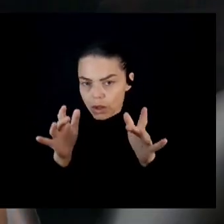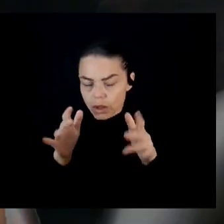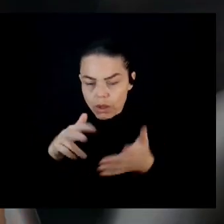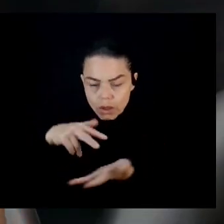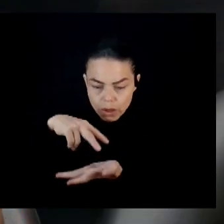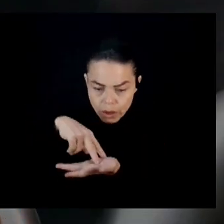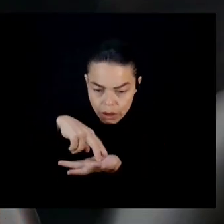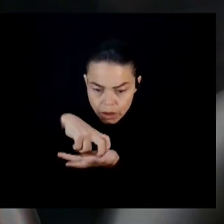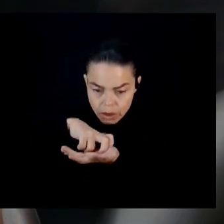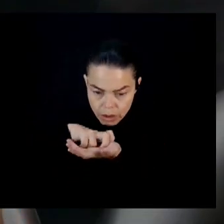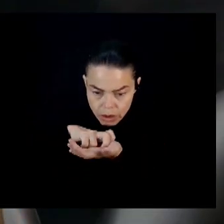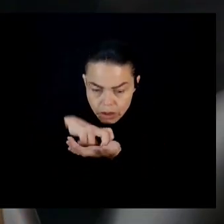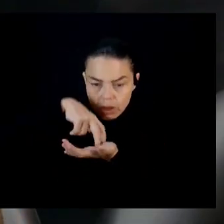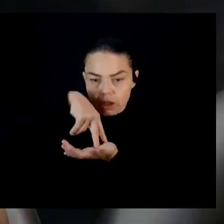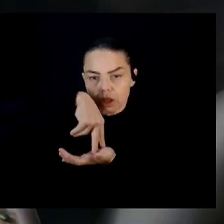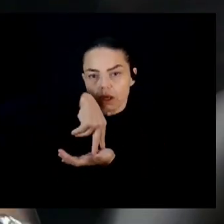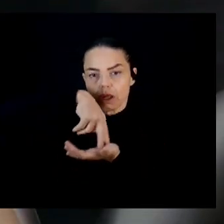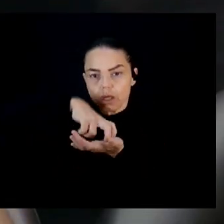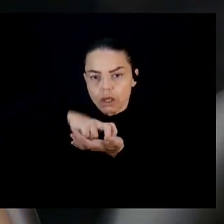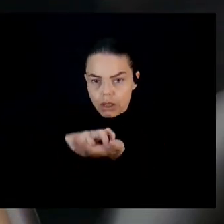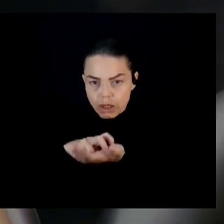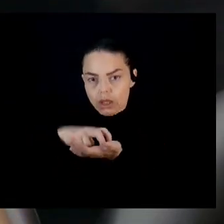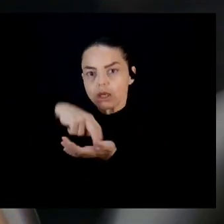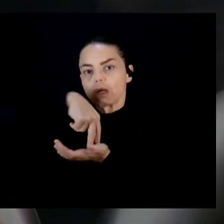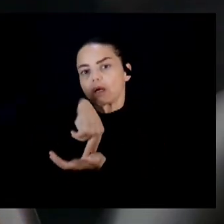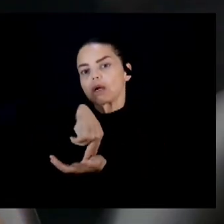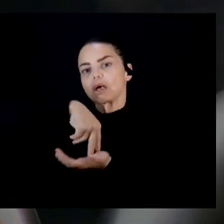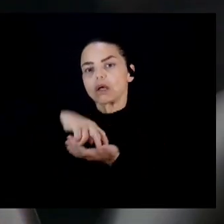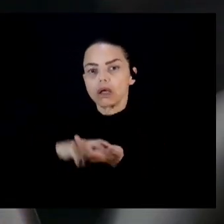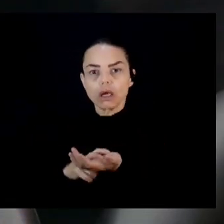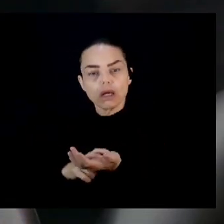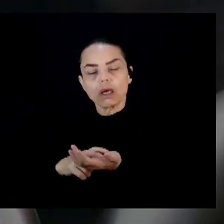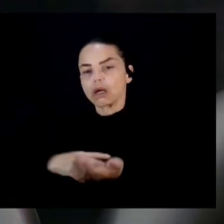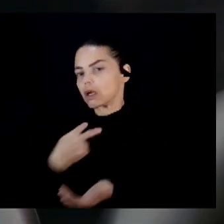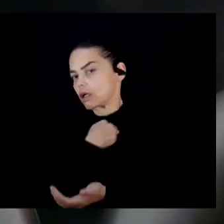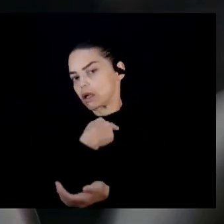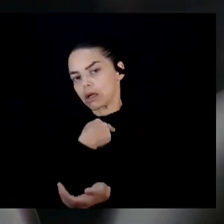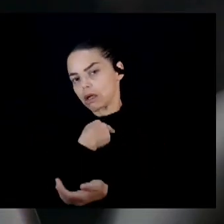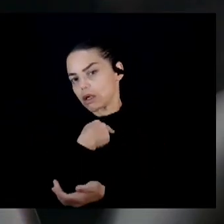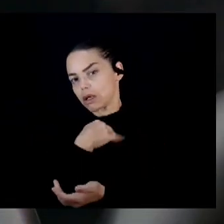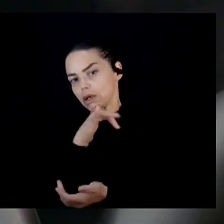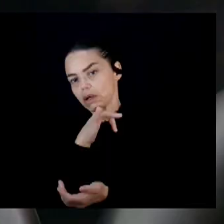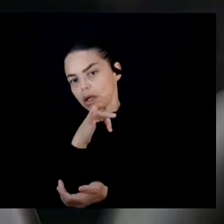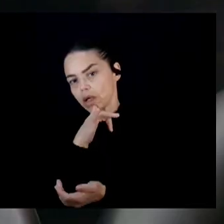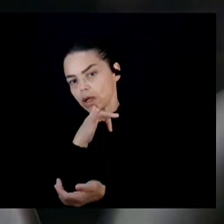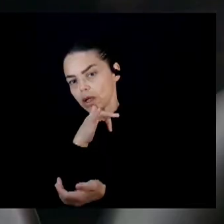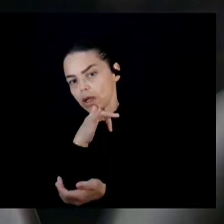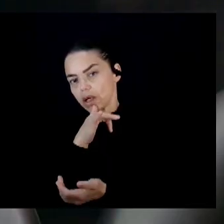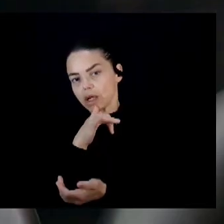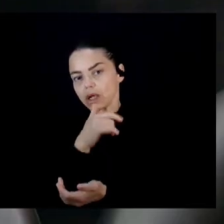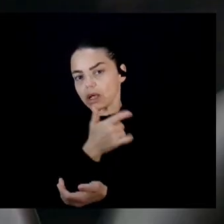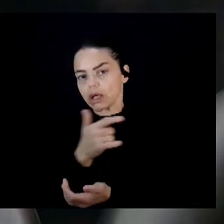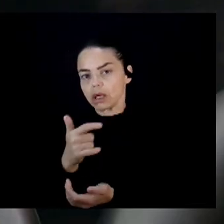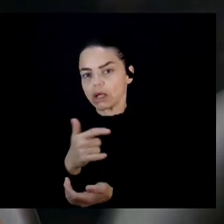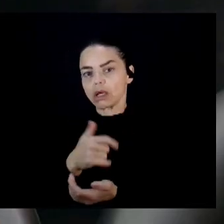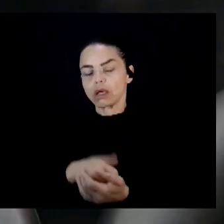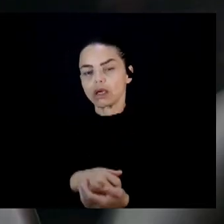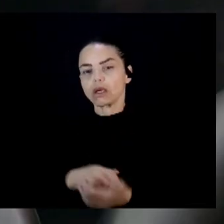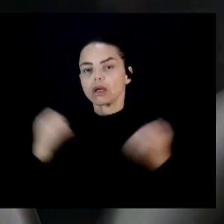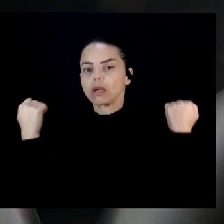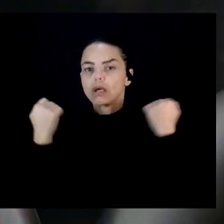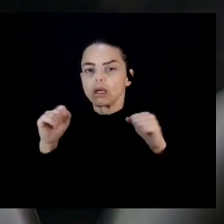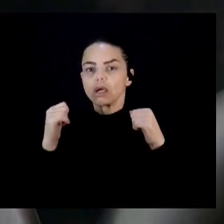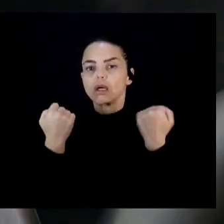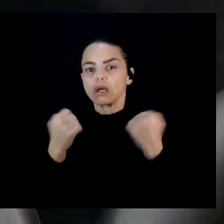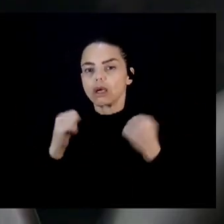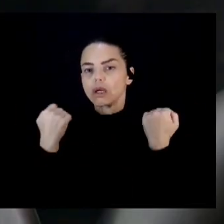com os 2 pés no chão, flexionando o joelho, flexionando o quadril. Ela não pode, por exemplo, se ela não tem um bom agachamento, partir para um exercício que é, por exemplo, o